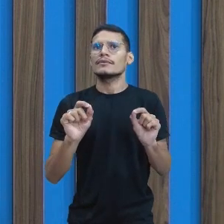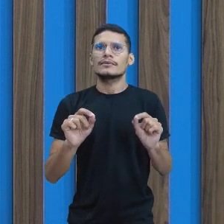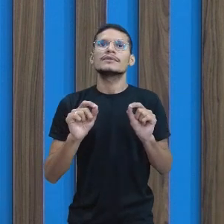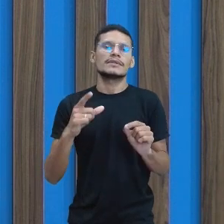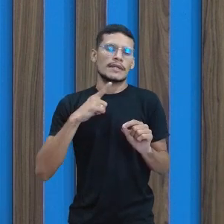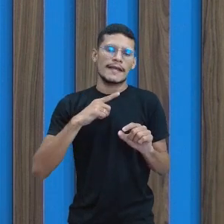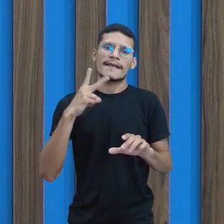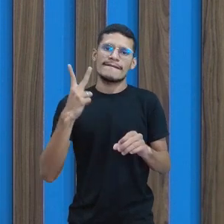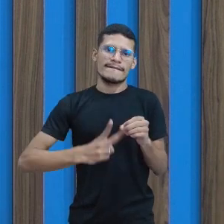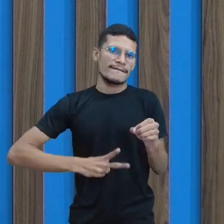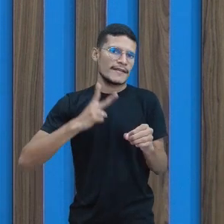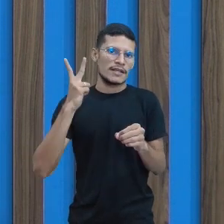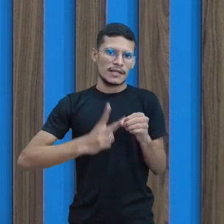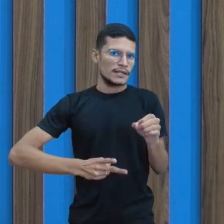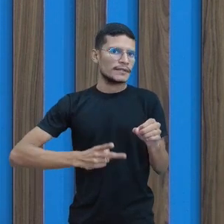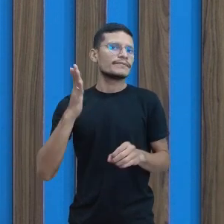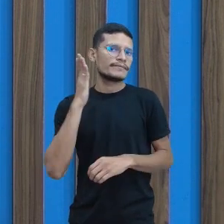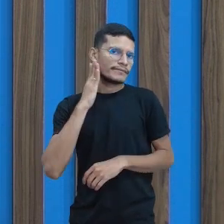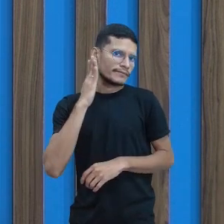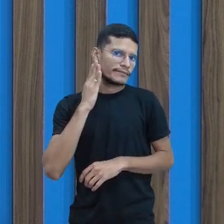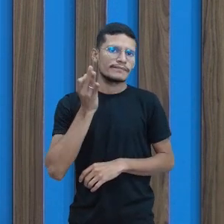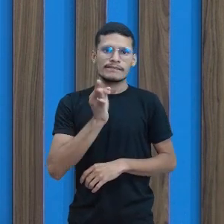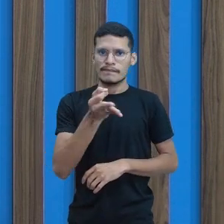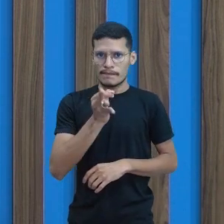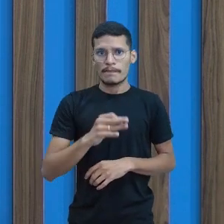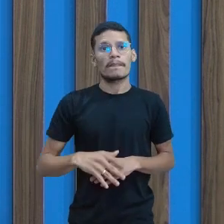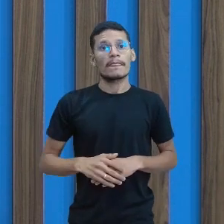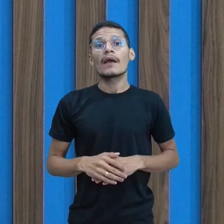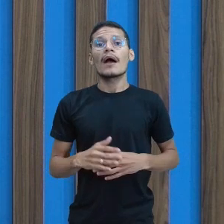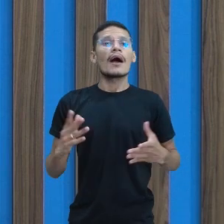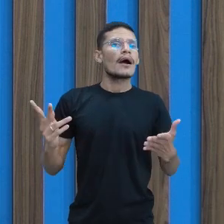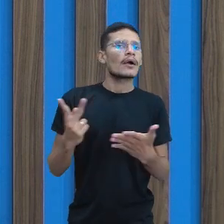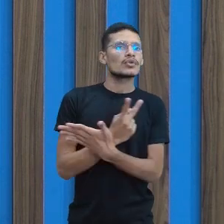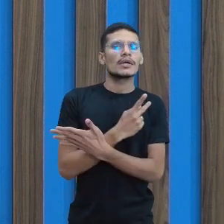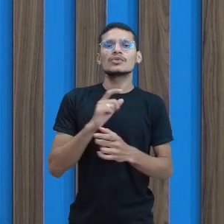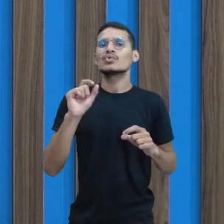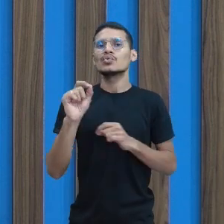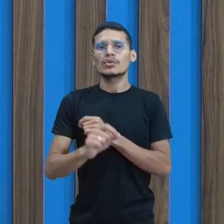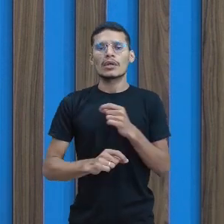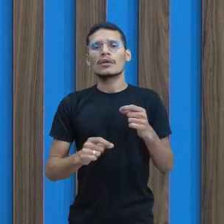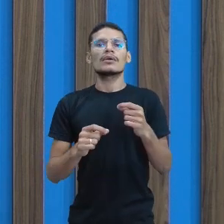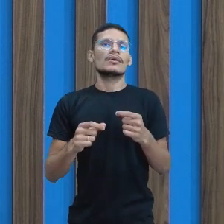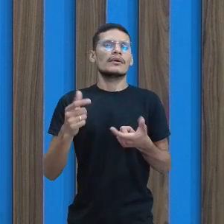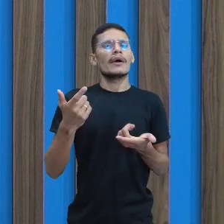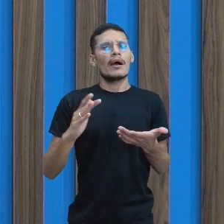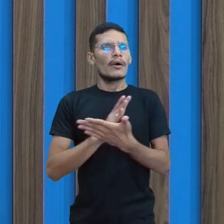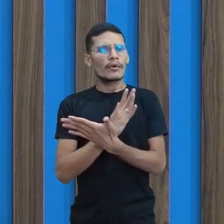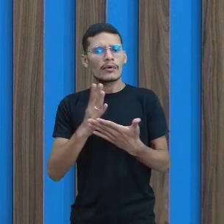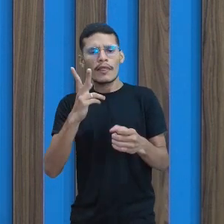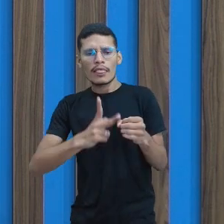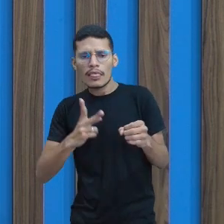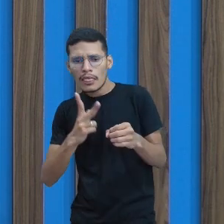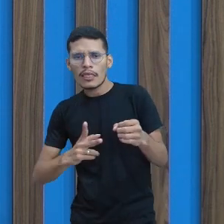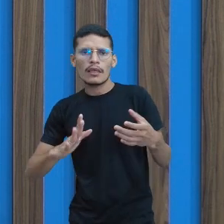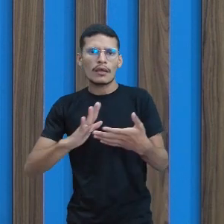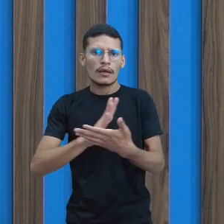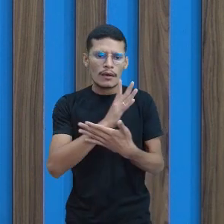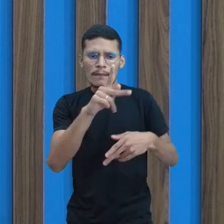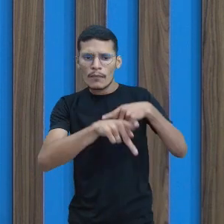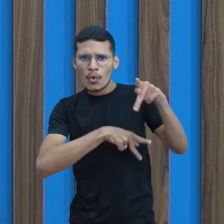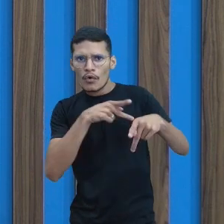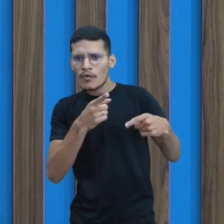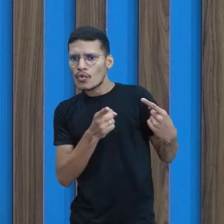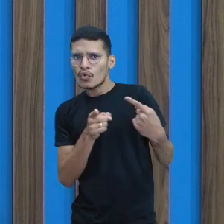de tragédias, né, vão terminar promovendo massacres, né, de um determinado povo, né,